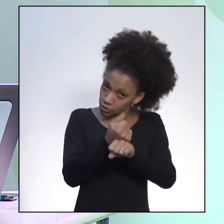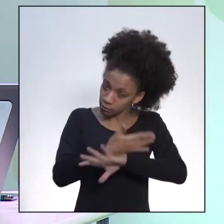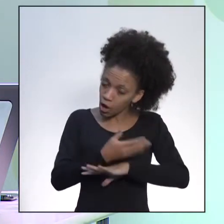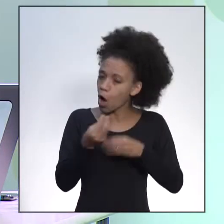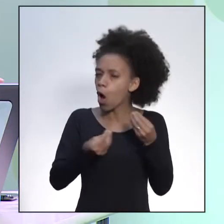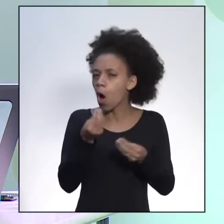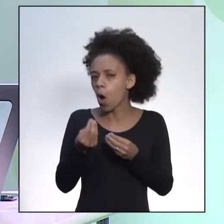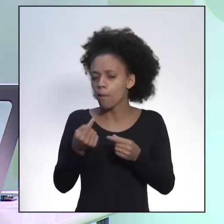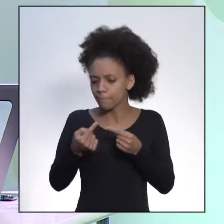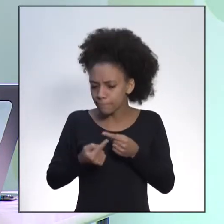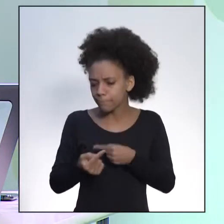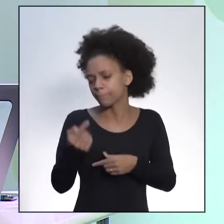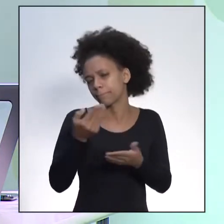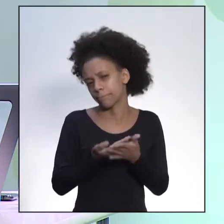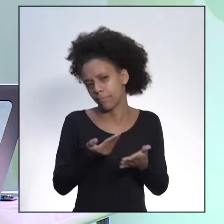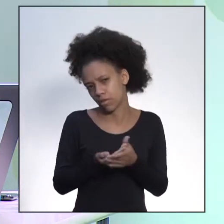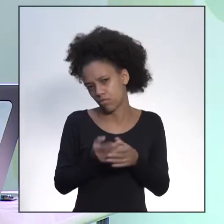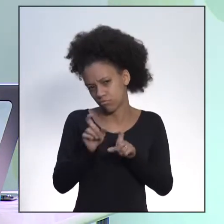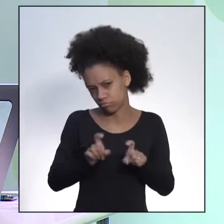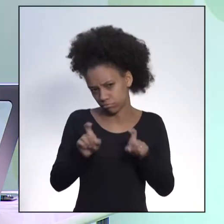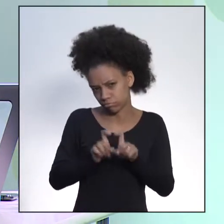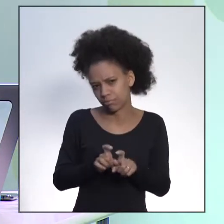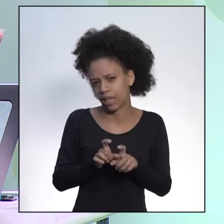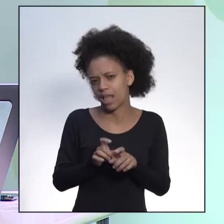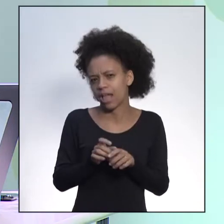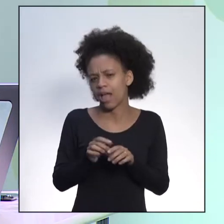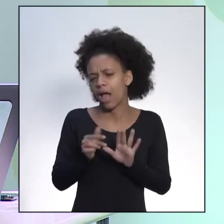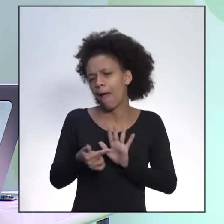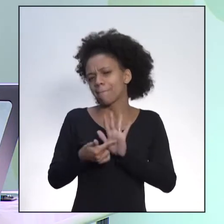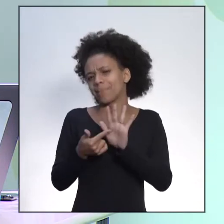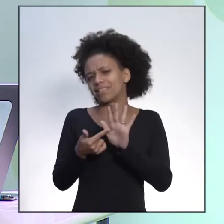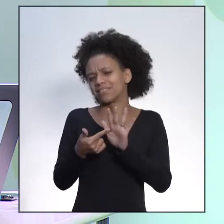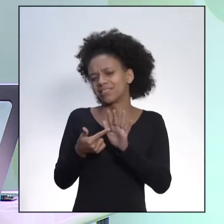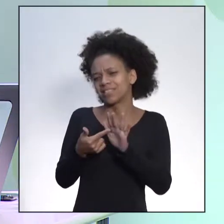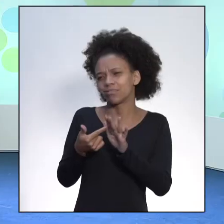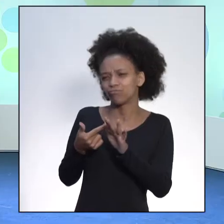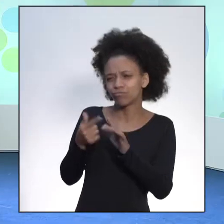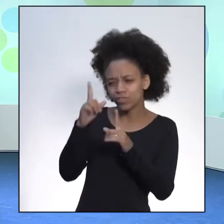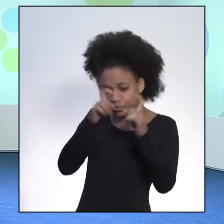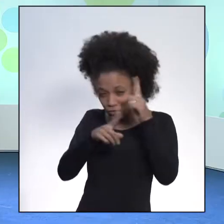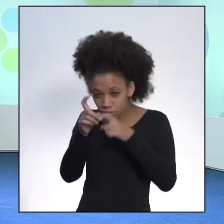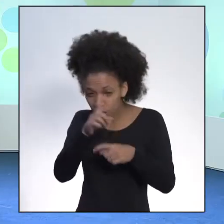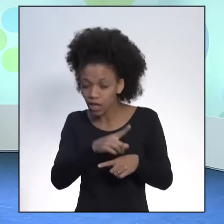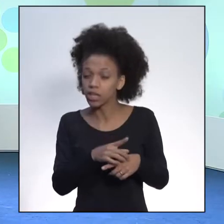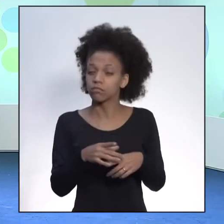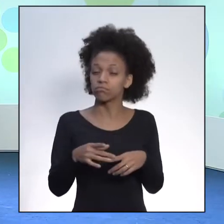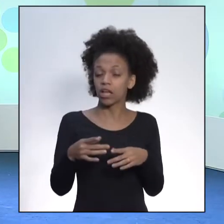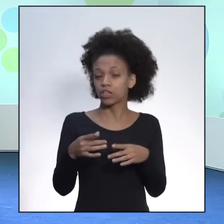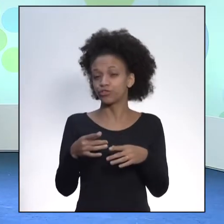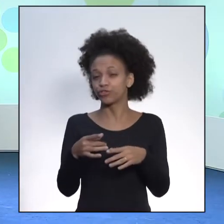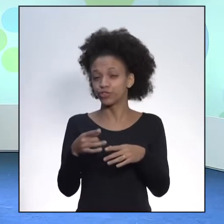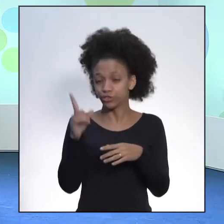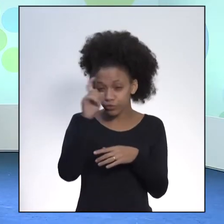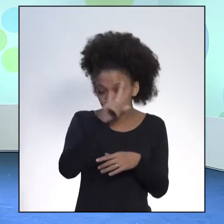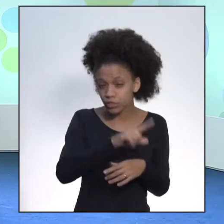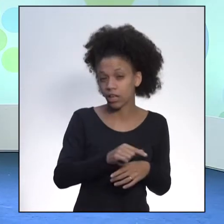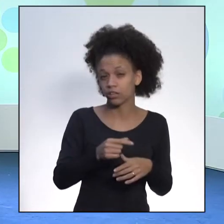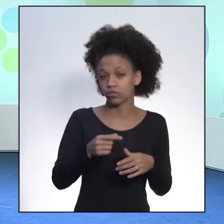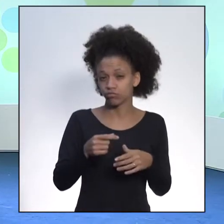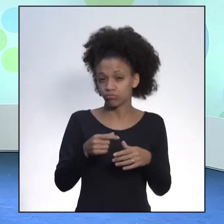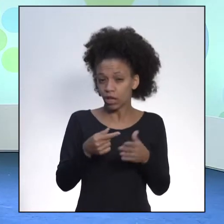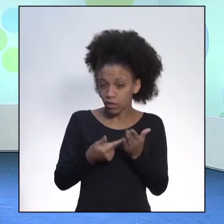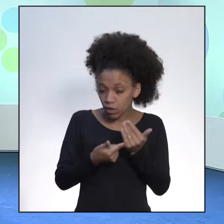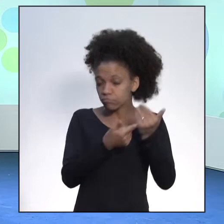aula remotas. Apareceram muitas questões, falta de intimidade com o aplicativo, com as ferramentas digitais, articular o trabalho de uma